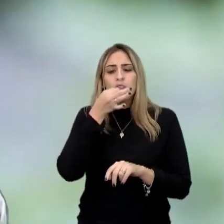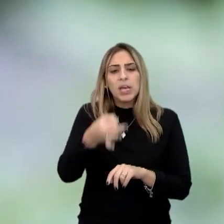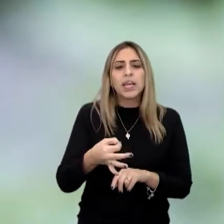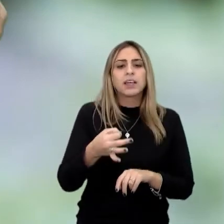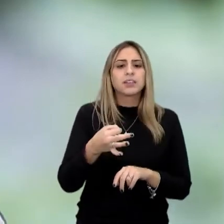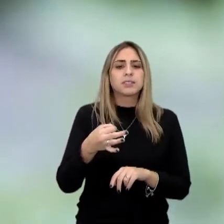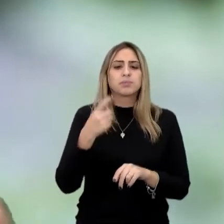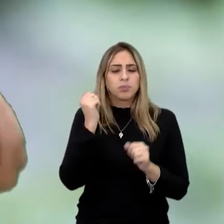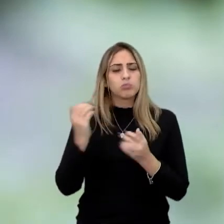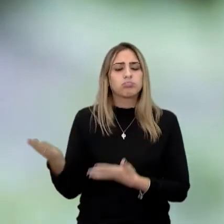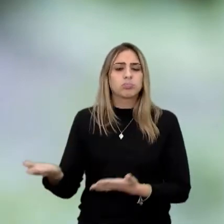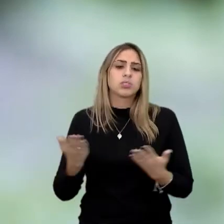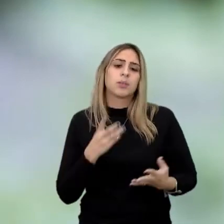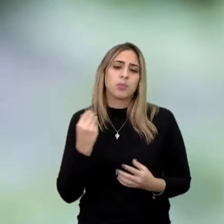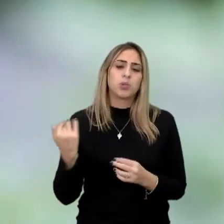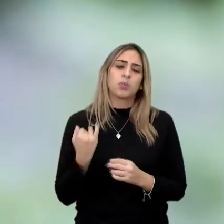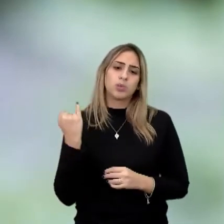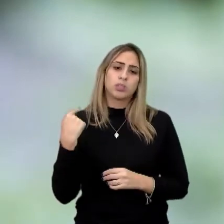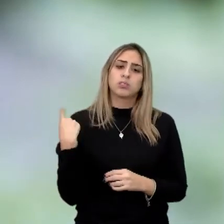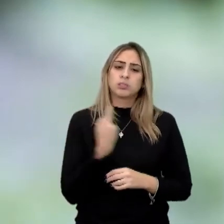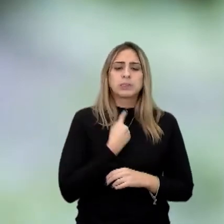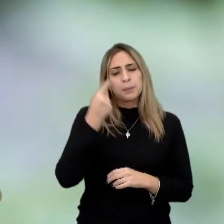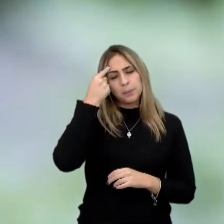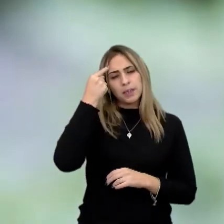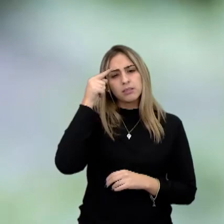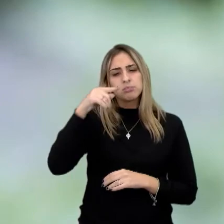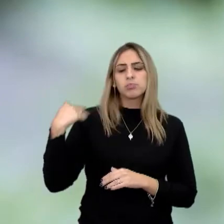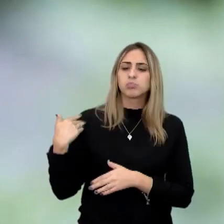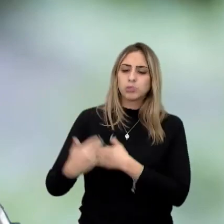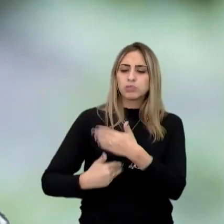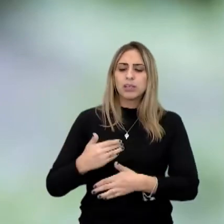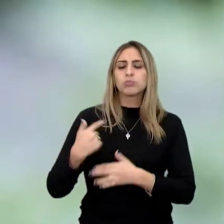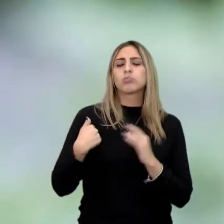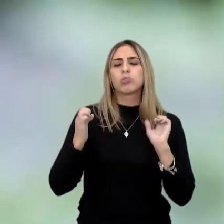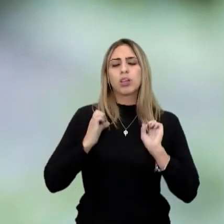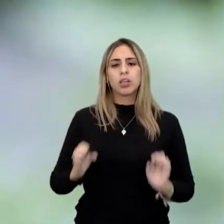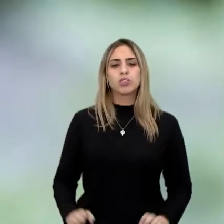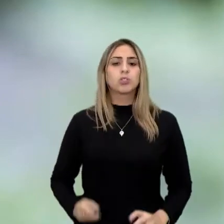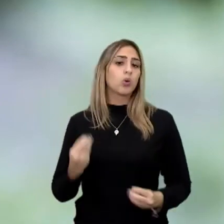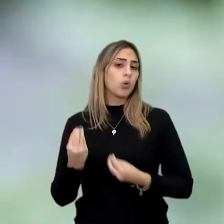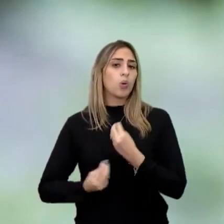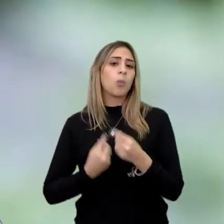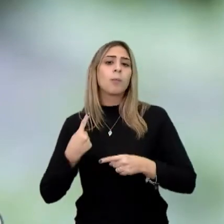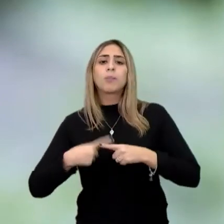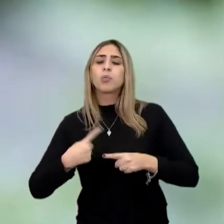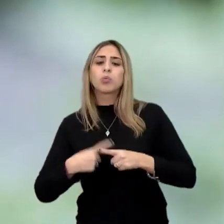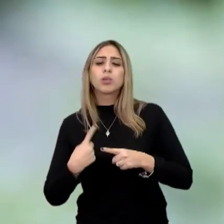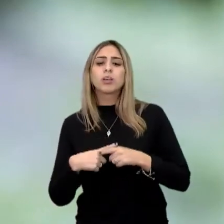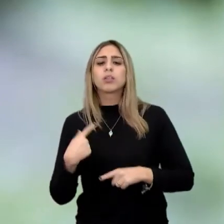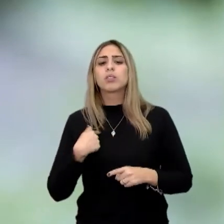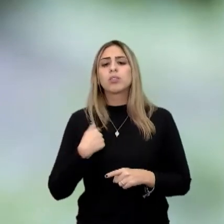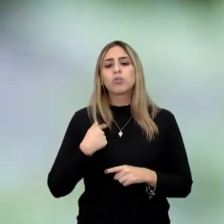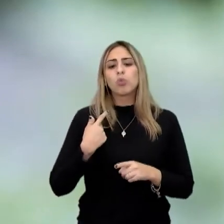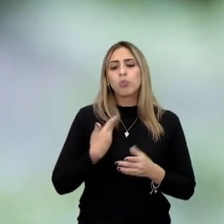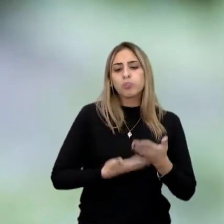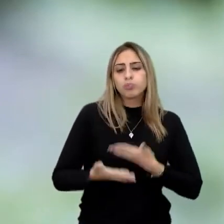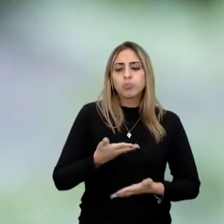pode trazer. Então é muito importante que a gente pense nesse processo ético, né, de como e o porquê eu vou